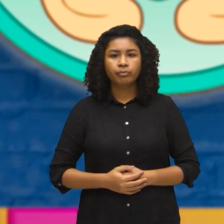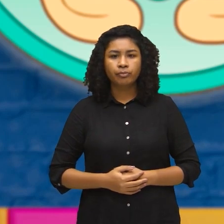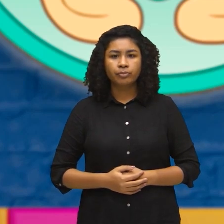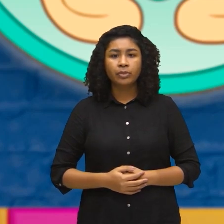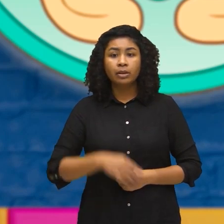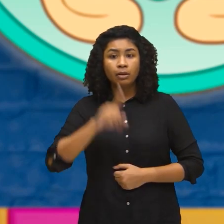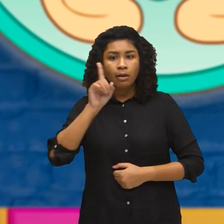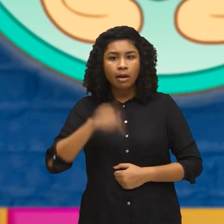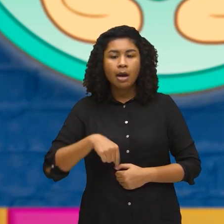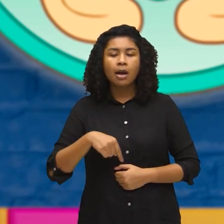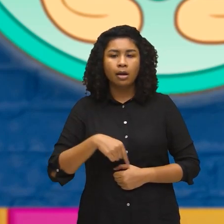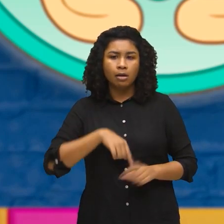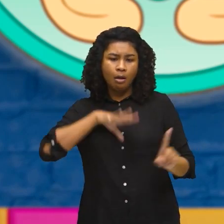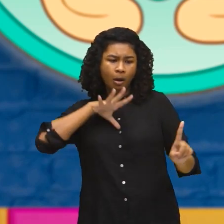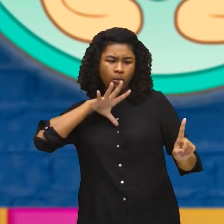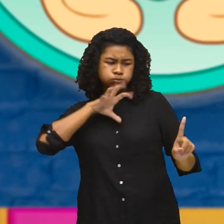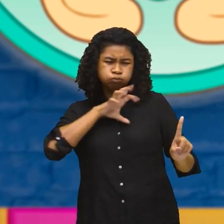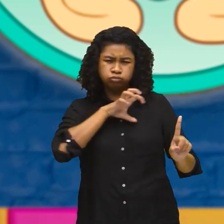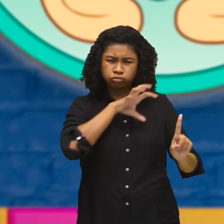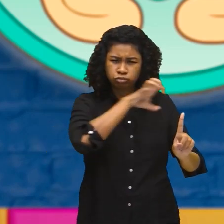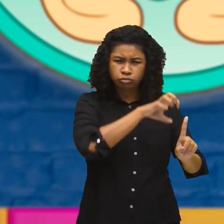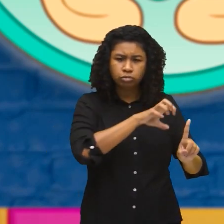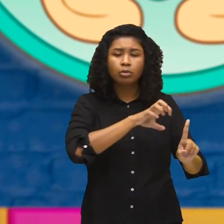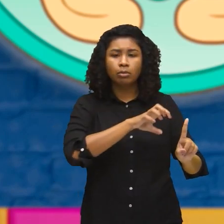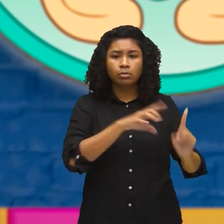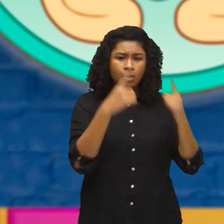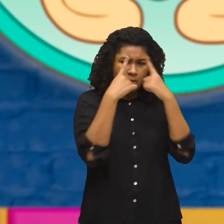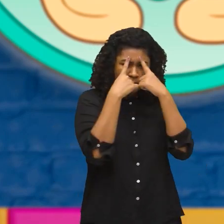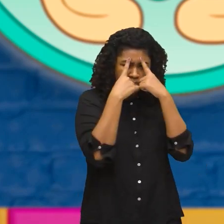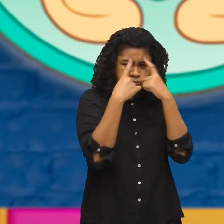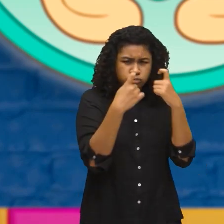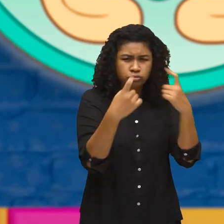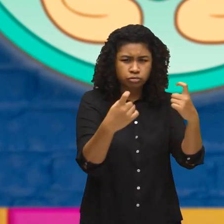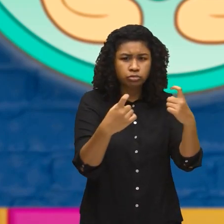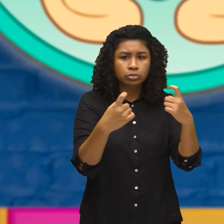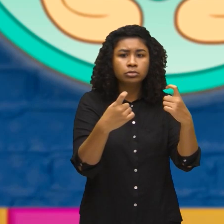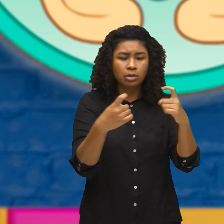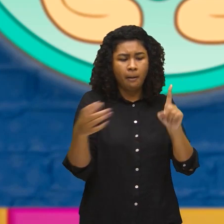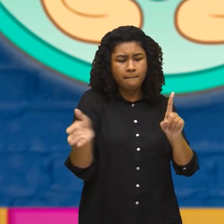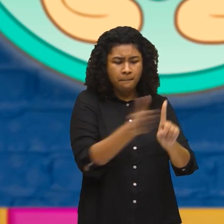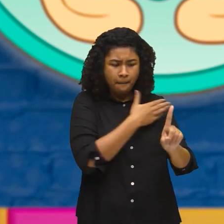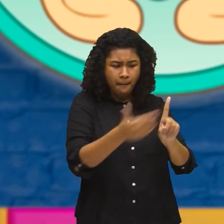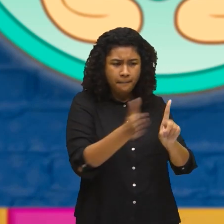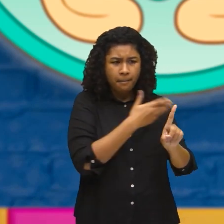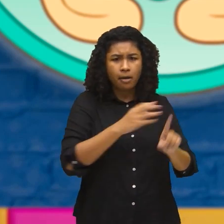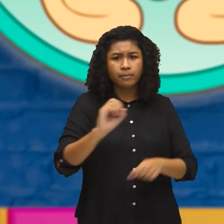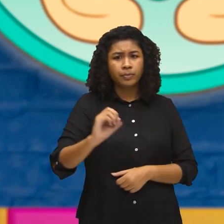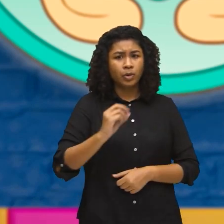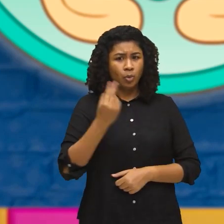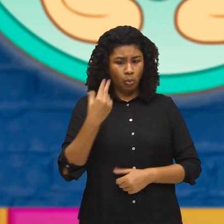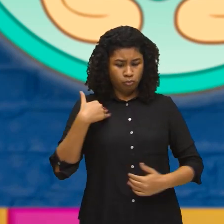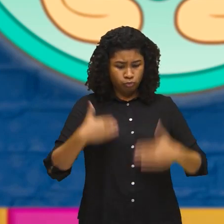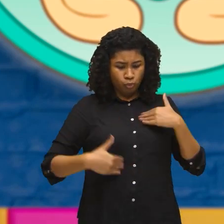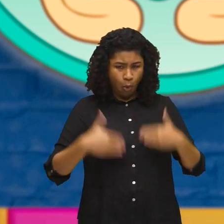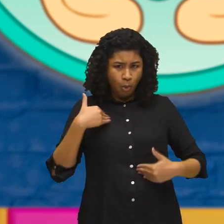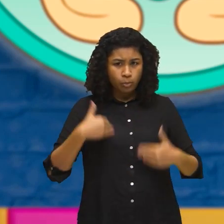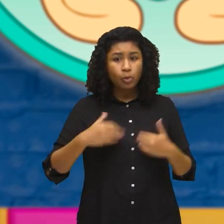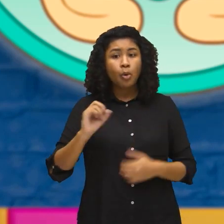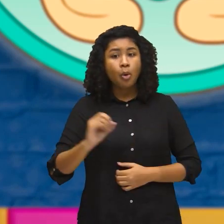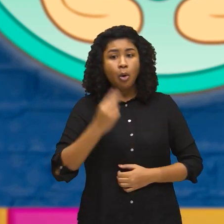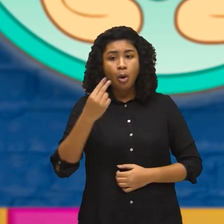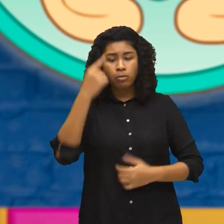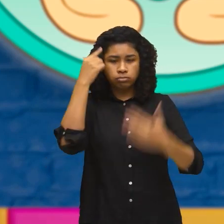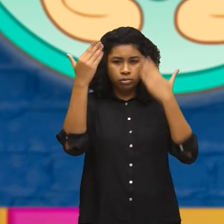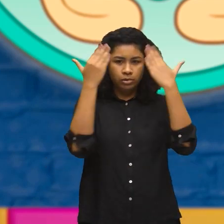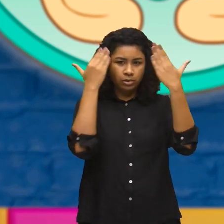há violência física ou psicológica, em atos de humilhação ou discriminação. A